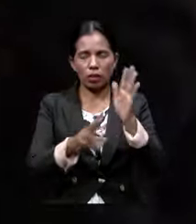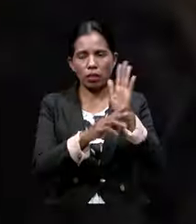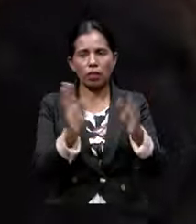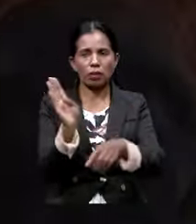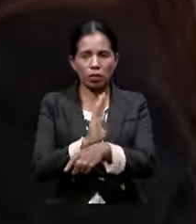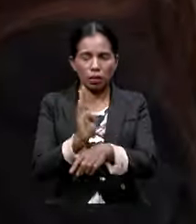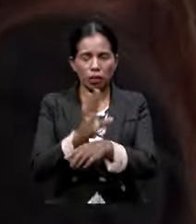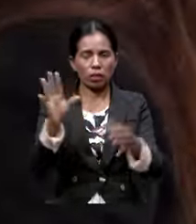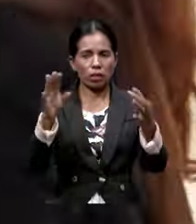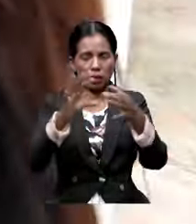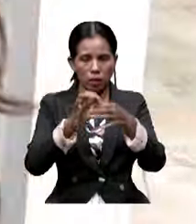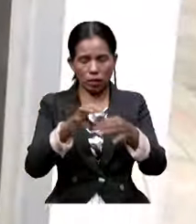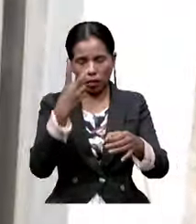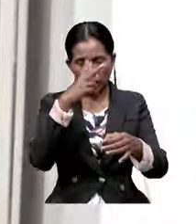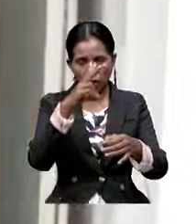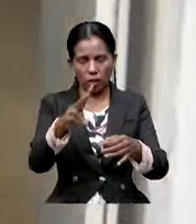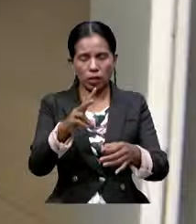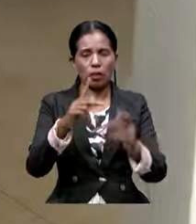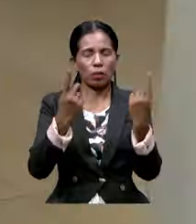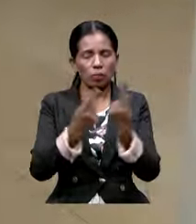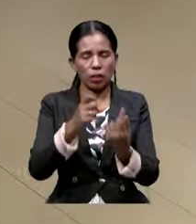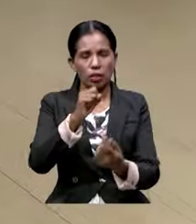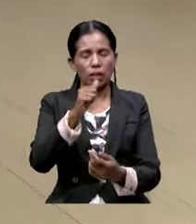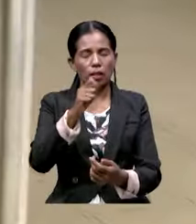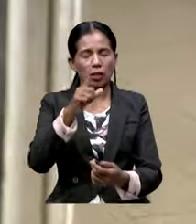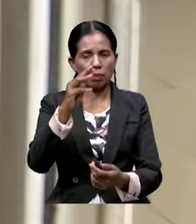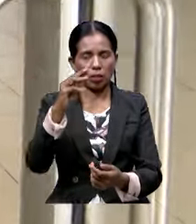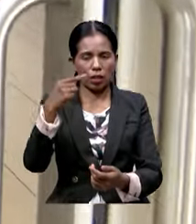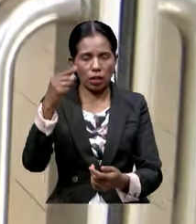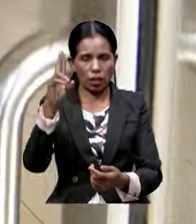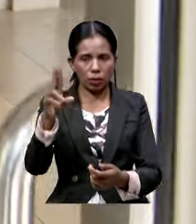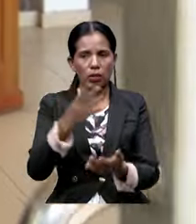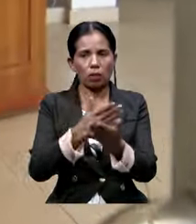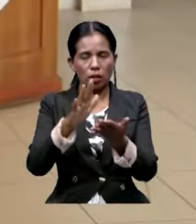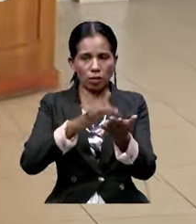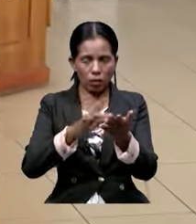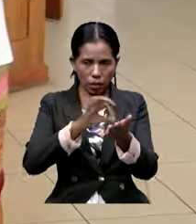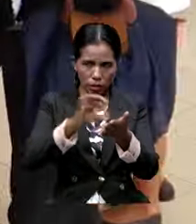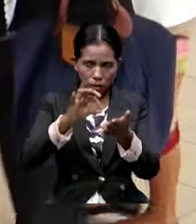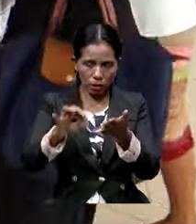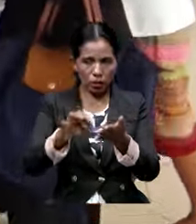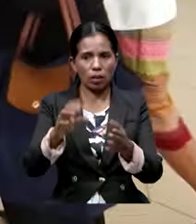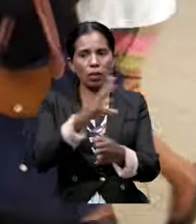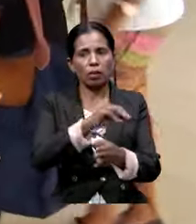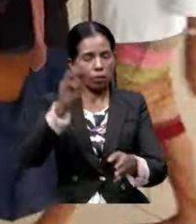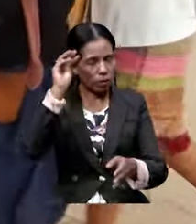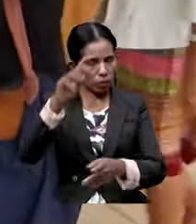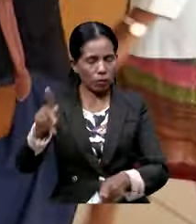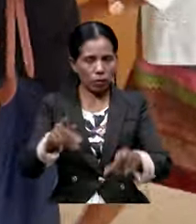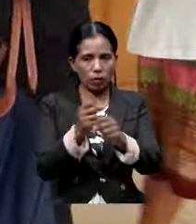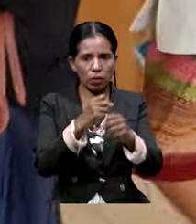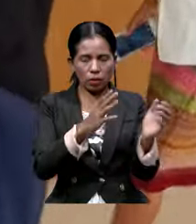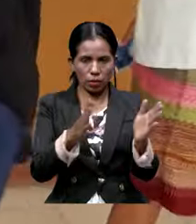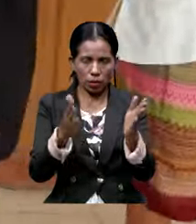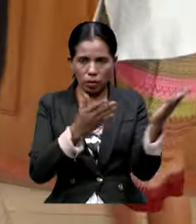negócio ligado à adjudicação direta da Companhia Salimago, ou de Sousa Aimoro. Registrado ona no Ministério Público, halohela processo a